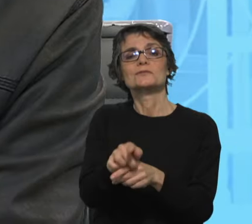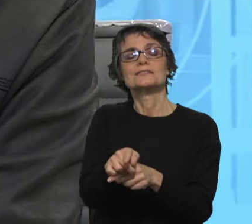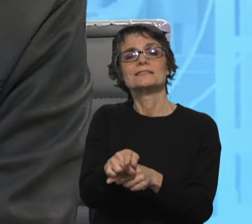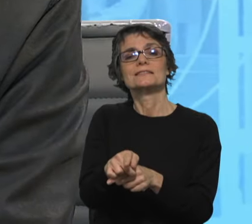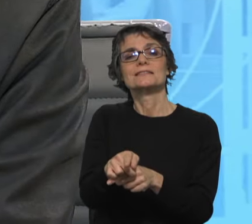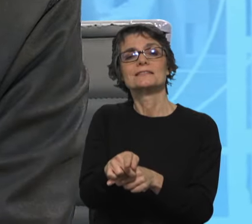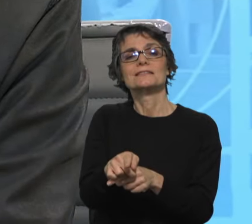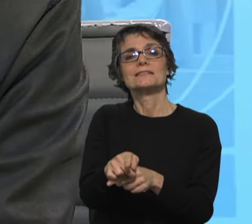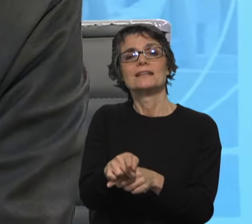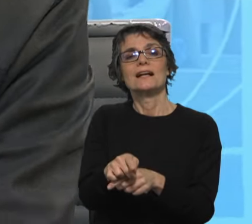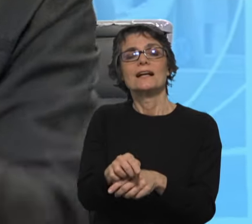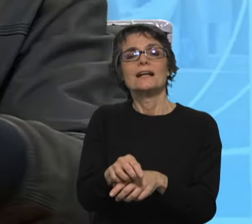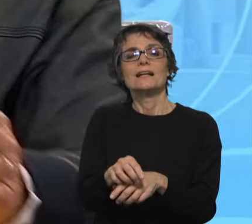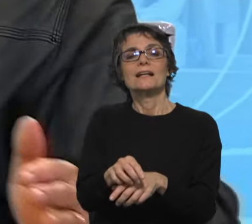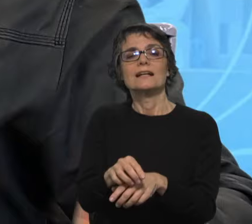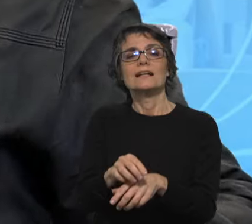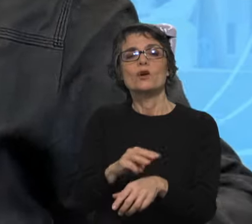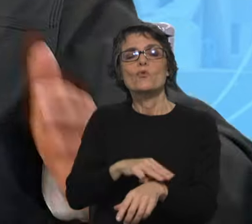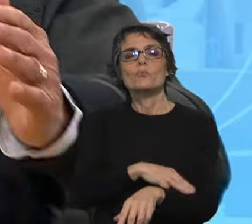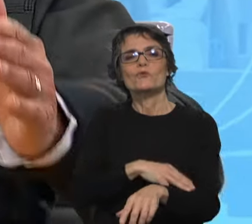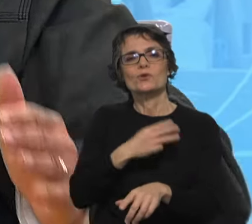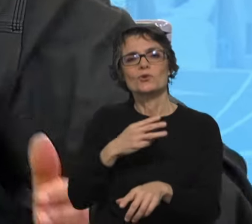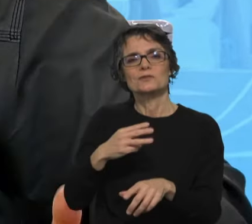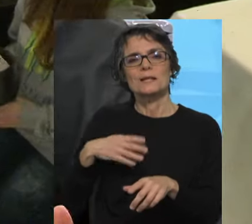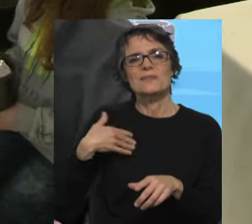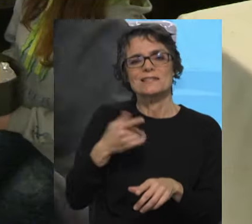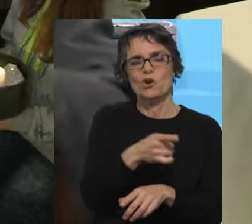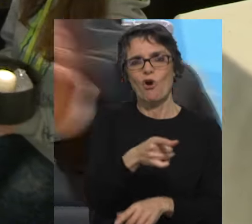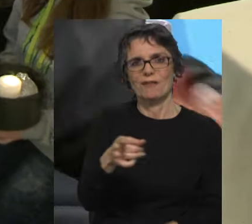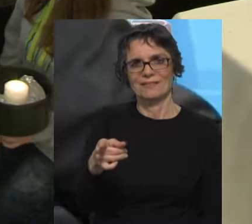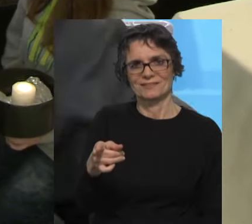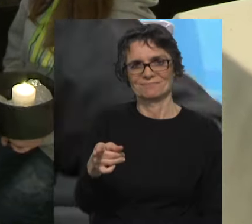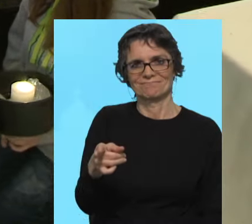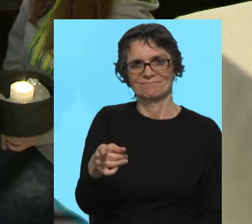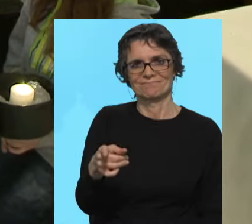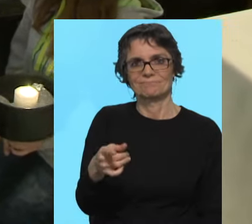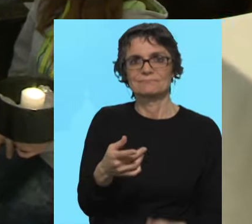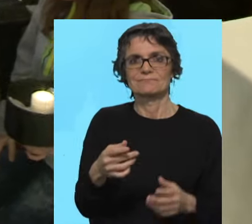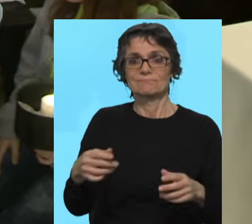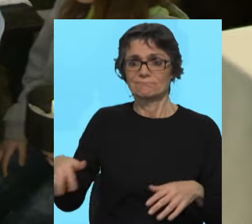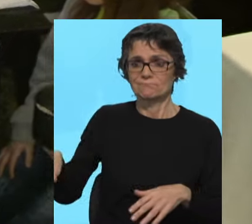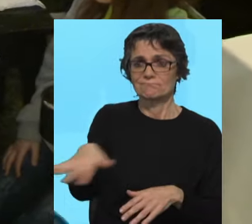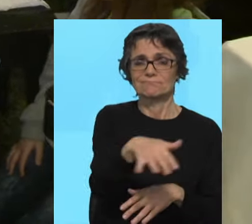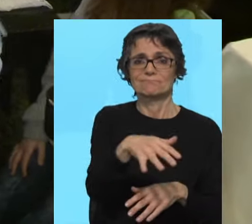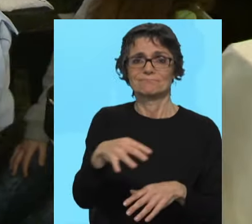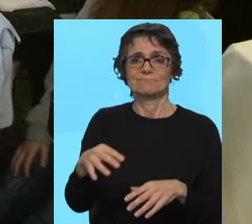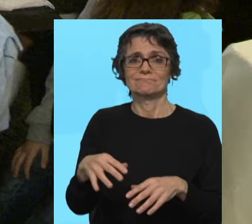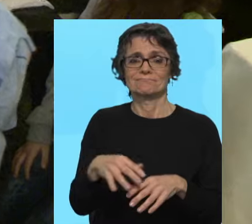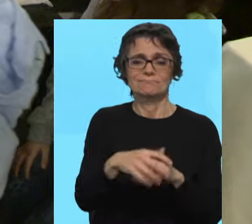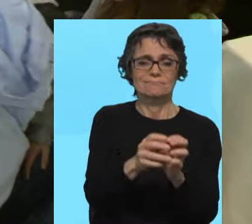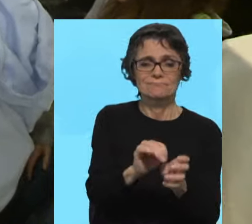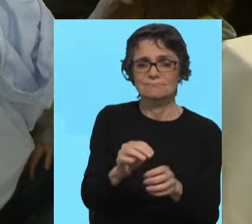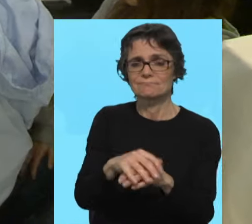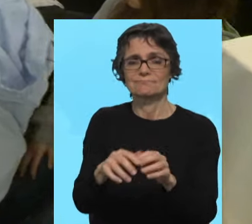o provedor da Misericórdia a ao aos irmãos aos 12 irmãos da Misericórdia se de cada lado estendidos portanto em